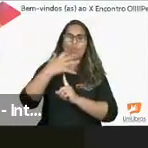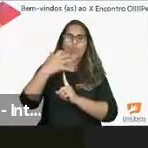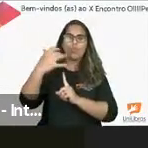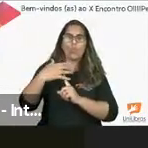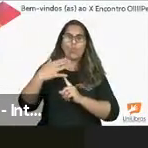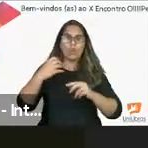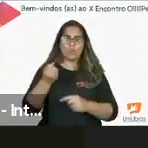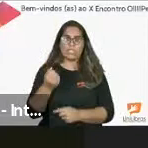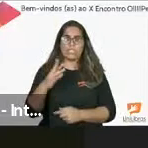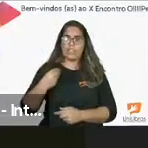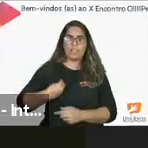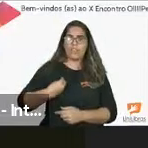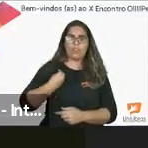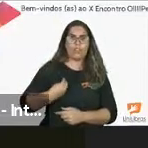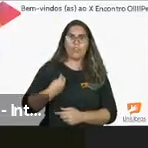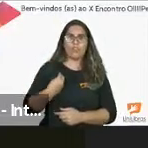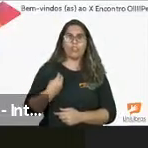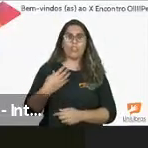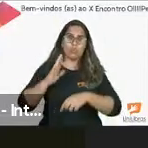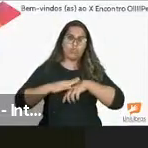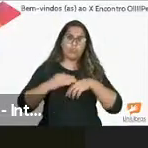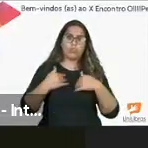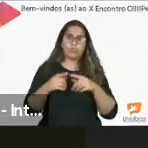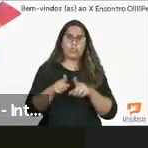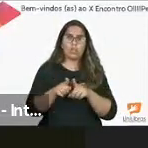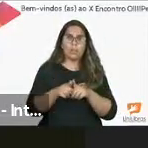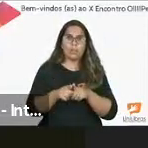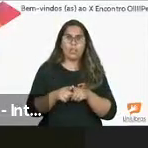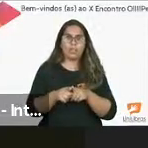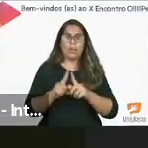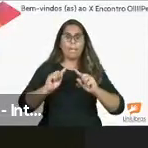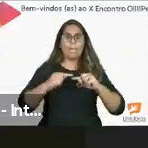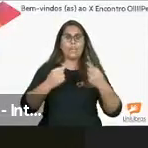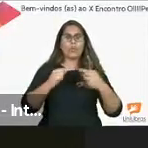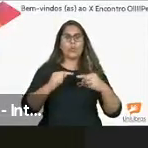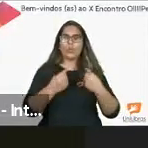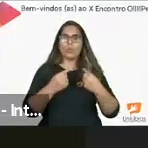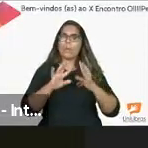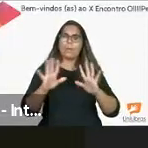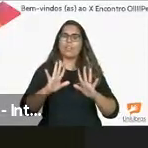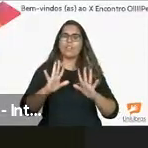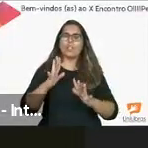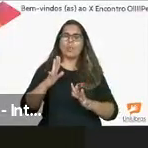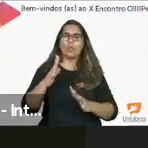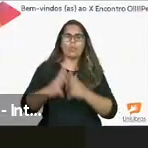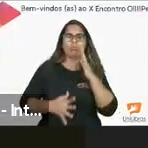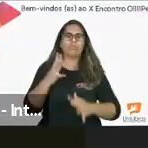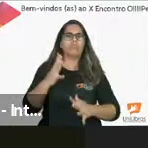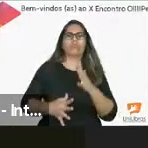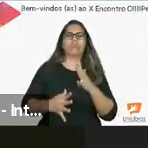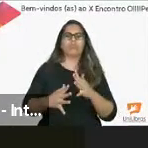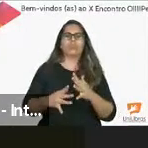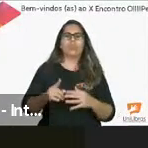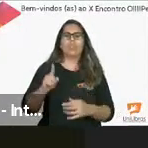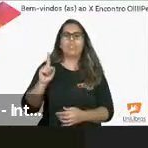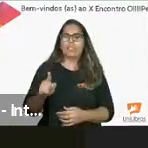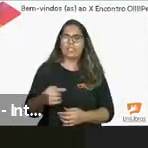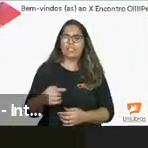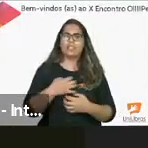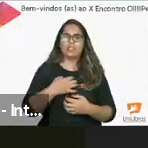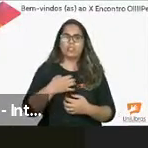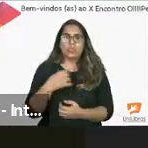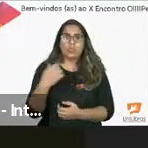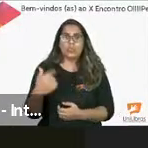vivos, incluindo nós mesmos. Perturba, mas não instrui. E, nesse sentido, não